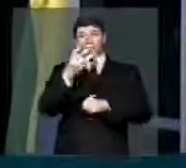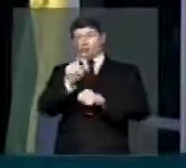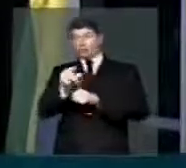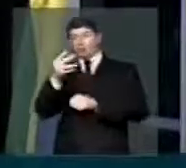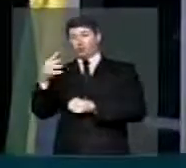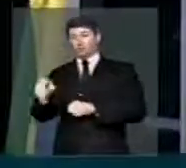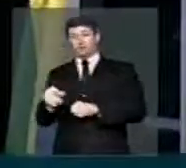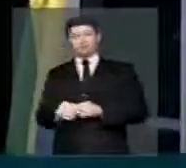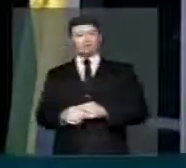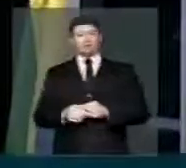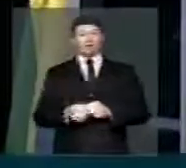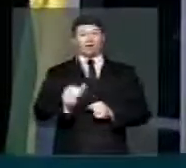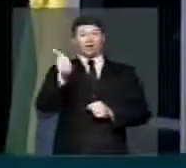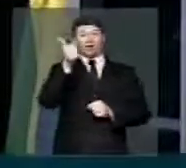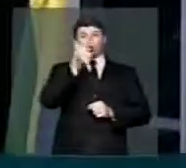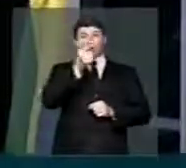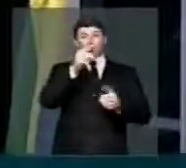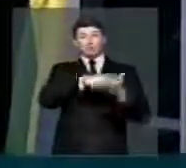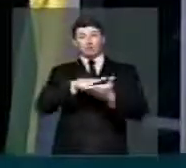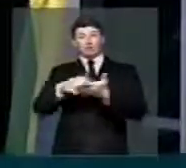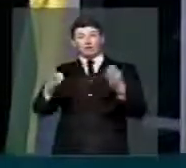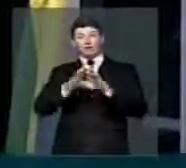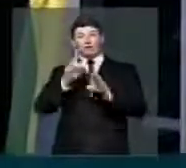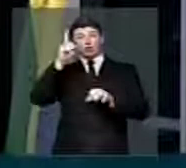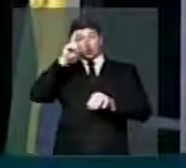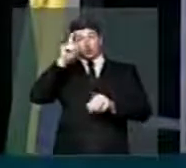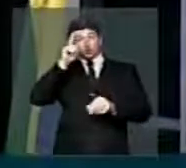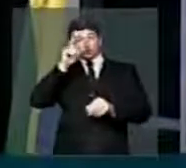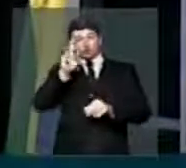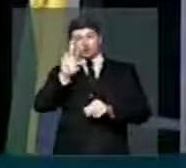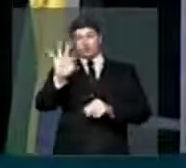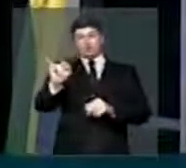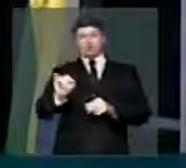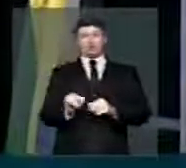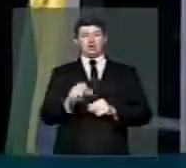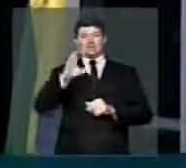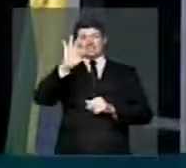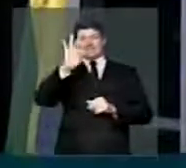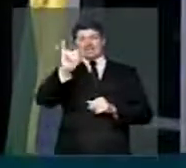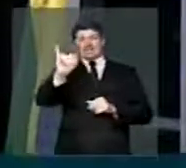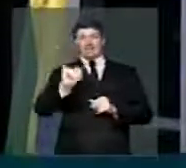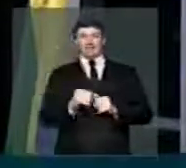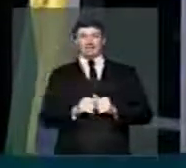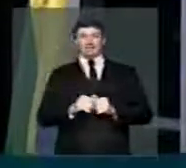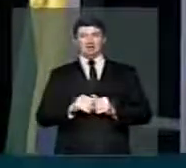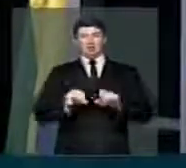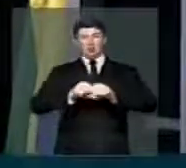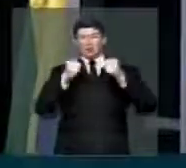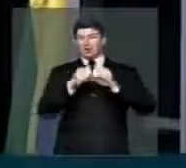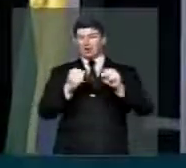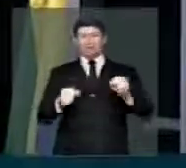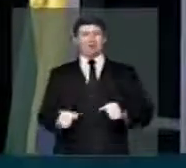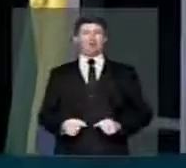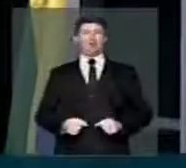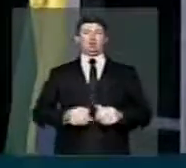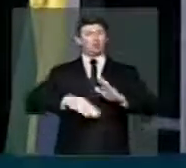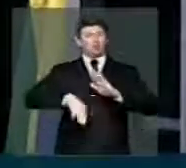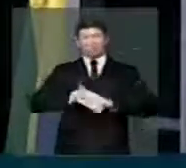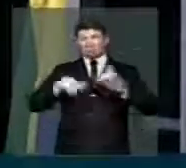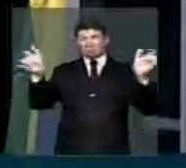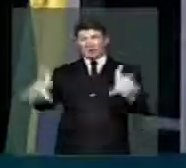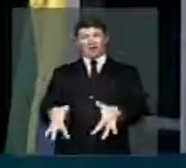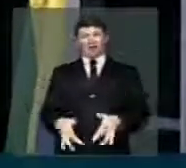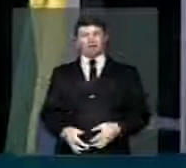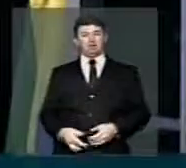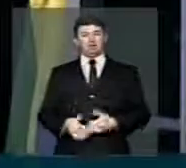leitos por dia que se fecha nesse país. É unidades de terapia intensivas totalmente sucateadas. É isso